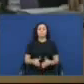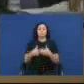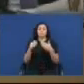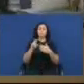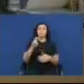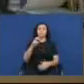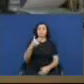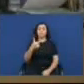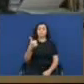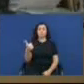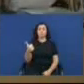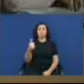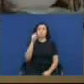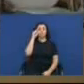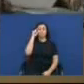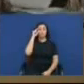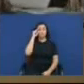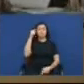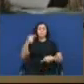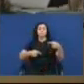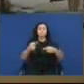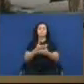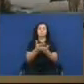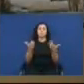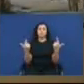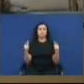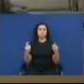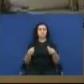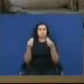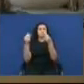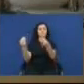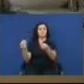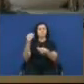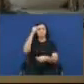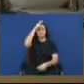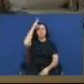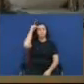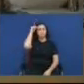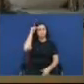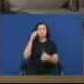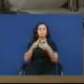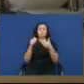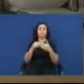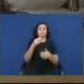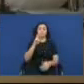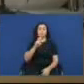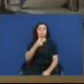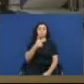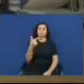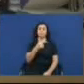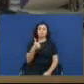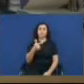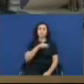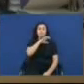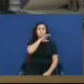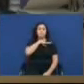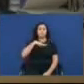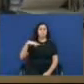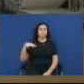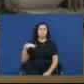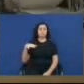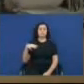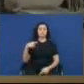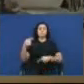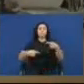521, vereador José Farizani. Em discussão. Não havendo, ao executivo. Requerimento 522, vereador Aloysio Andrade.